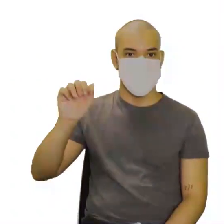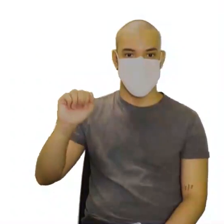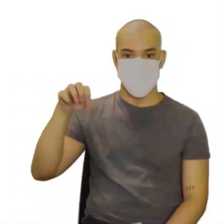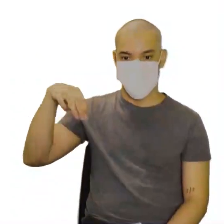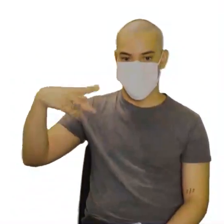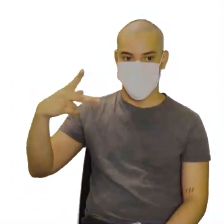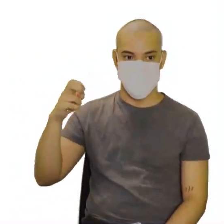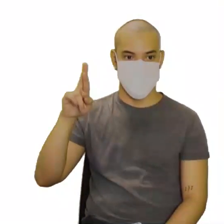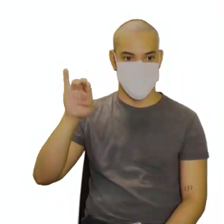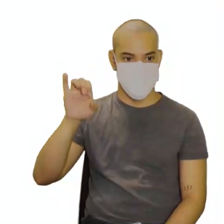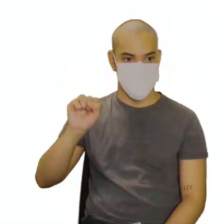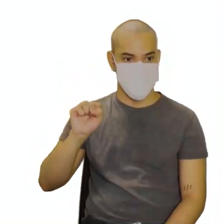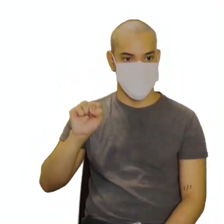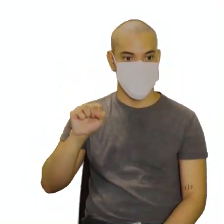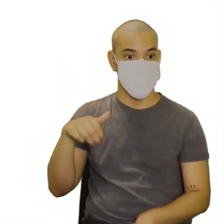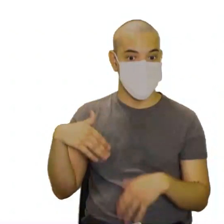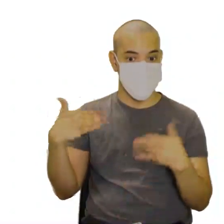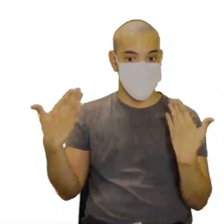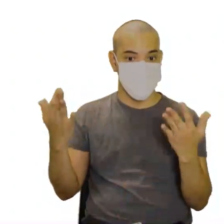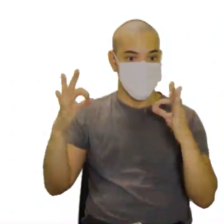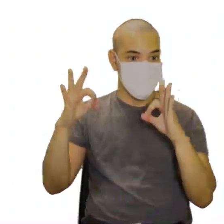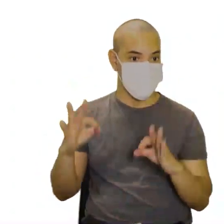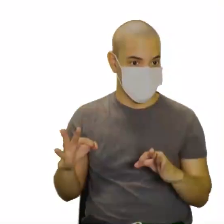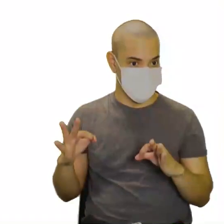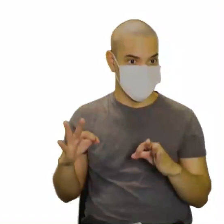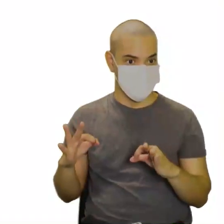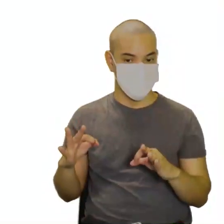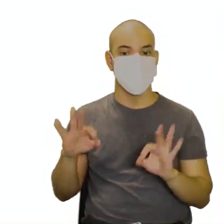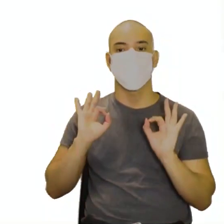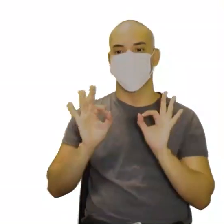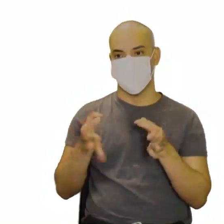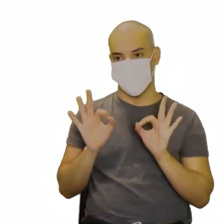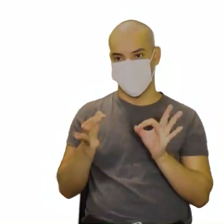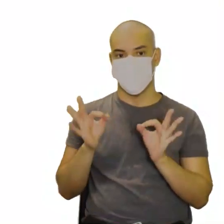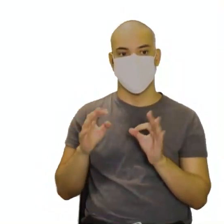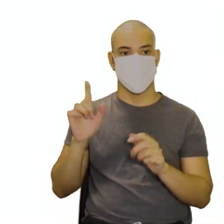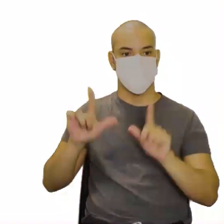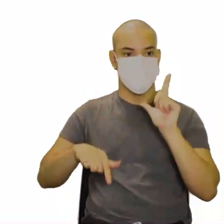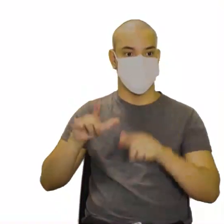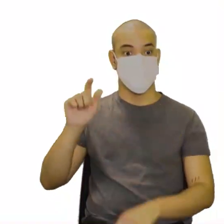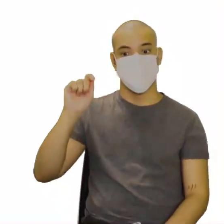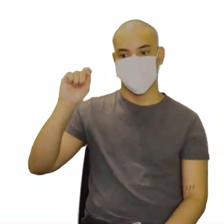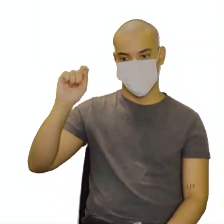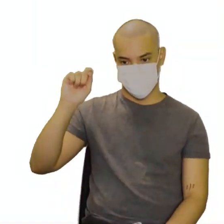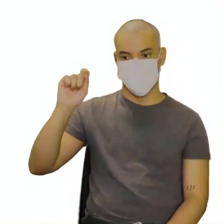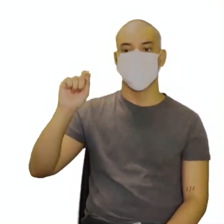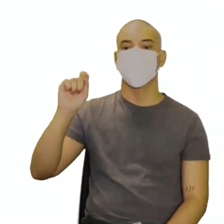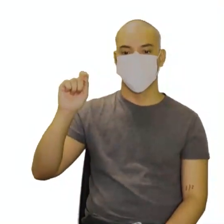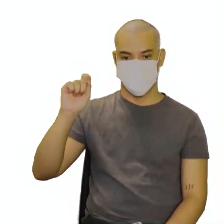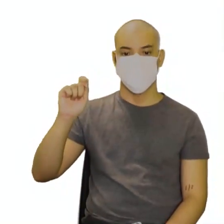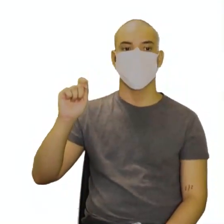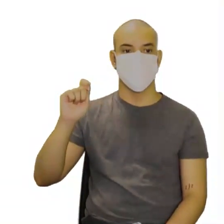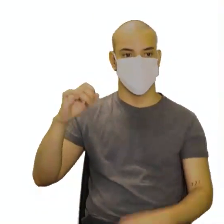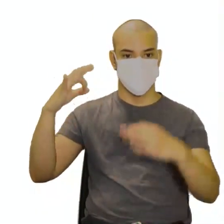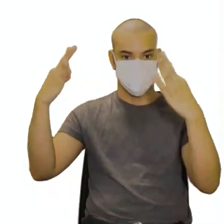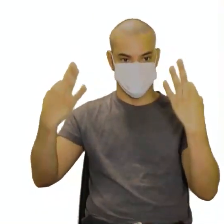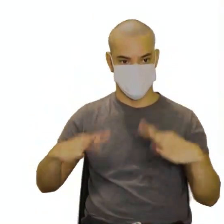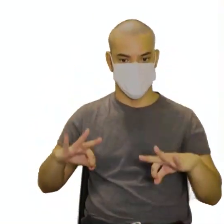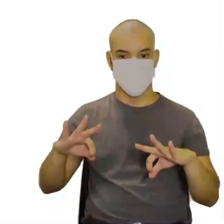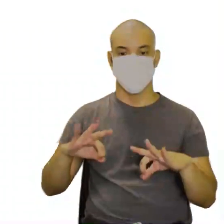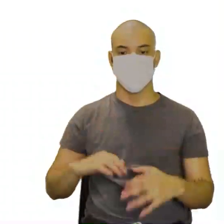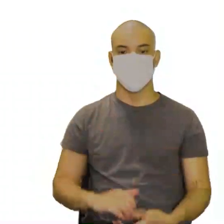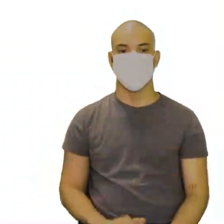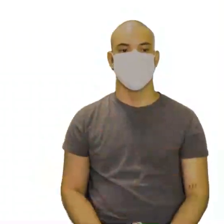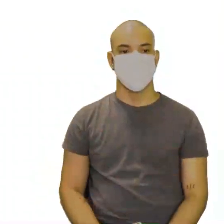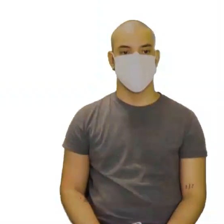nossas alternativas. Quem é a correta? Exatamente, pessoal, letra A de acerto, né? Então,